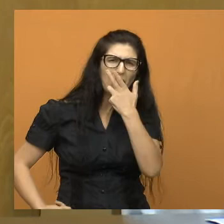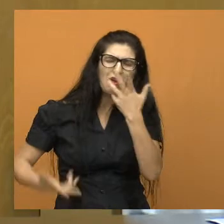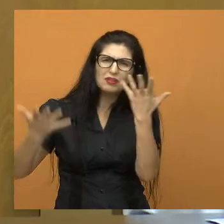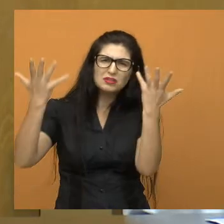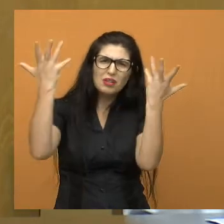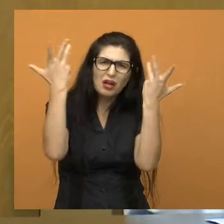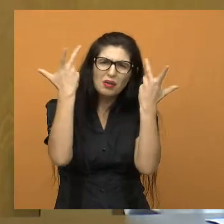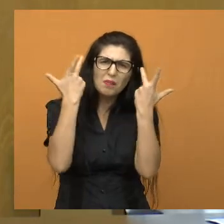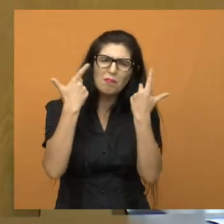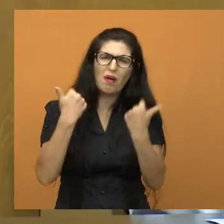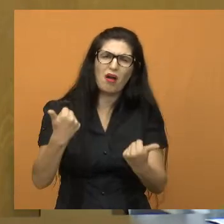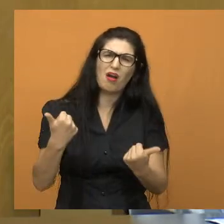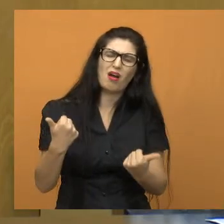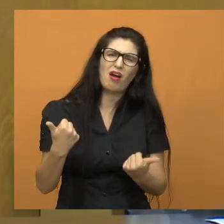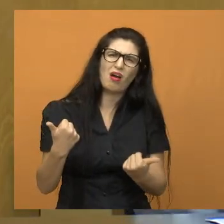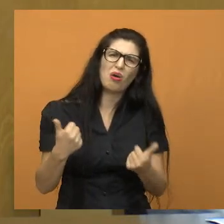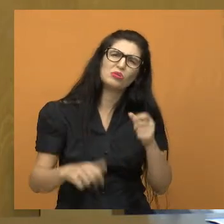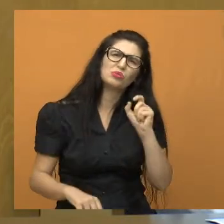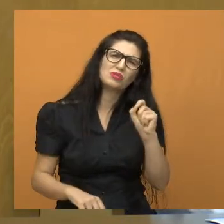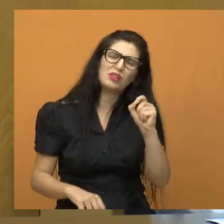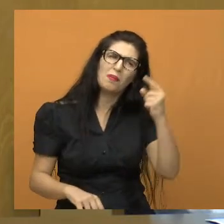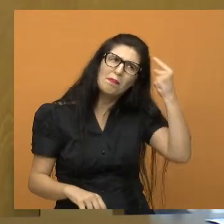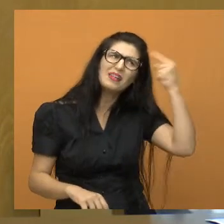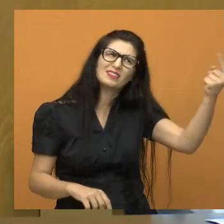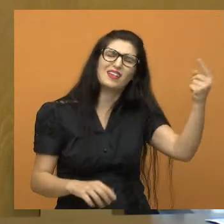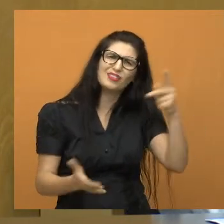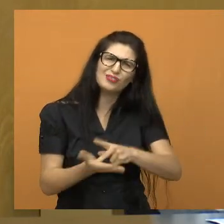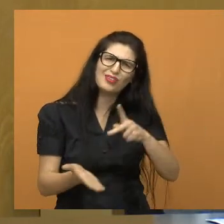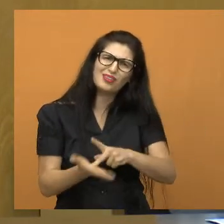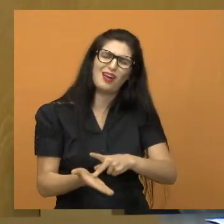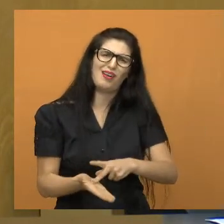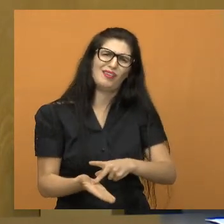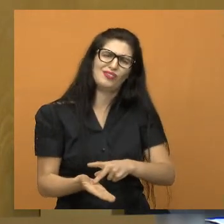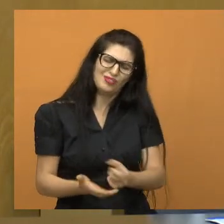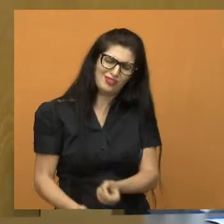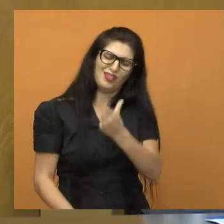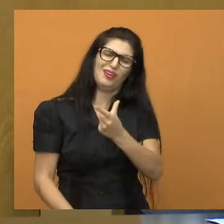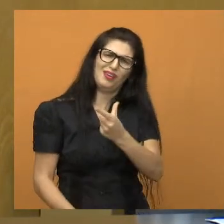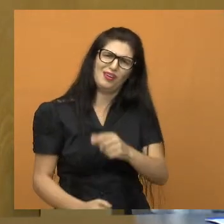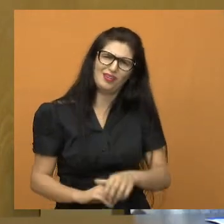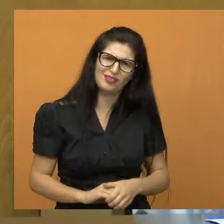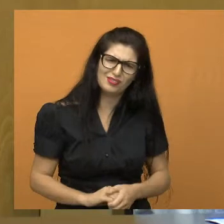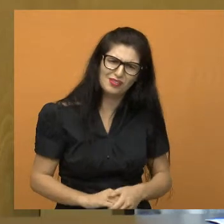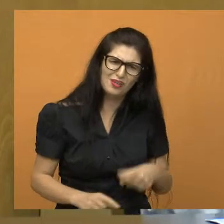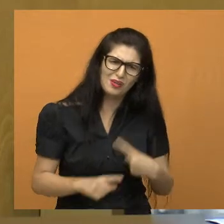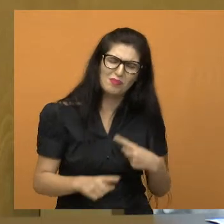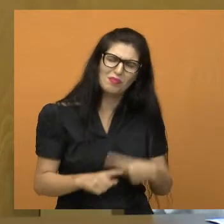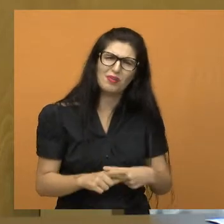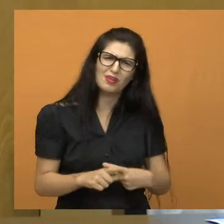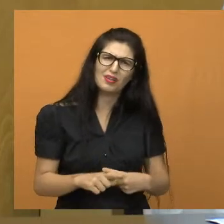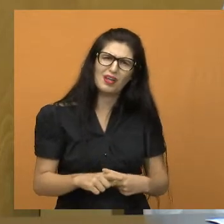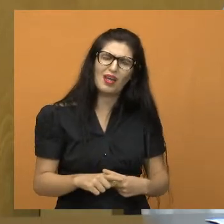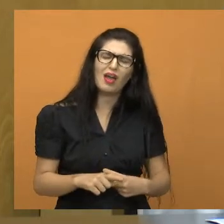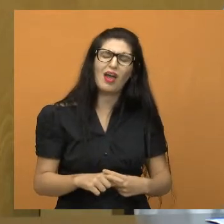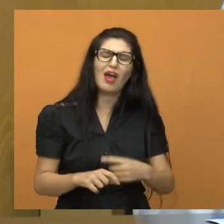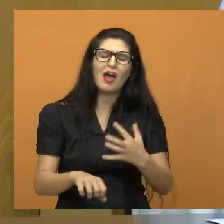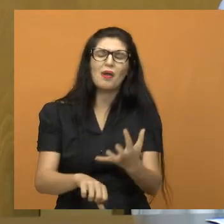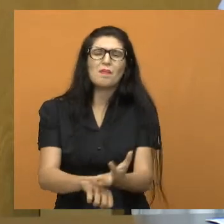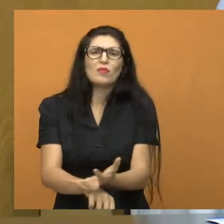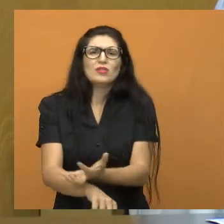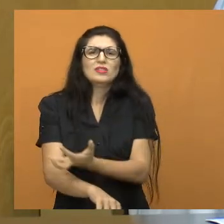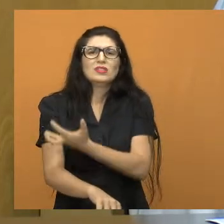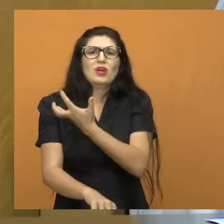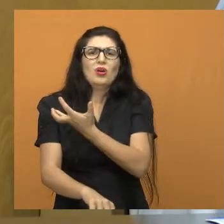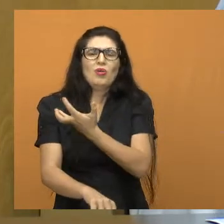mais instinto do que racional. Porque quando a gente deixa a razão e a emoção funcionar dentro,